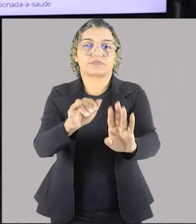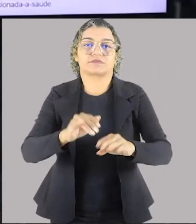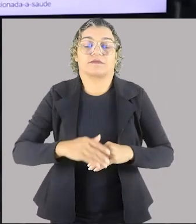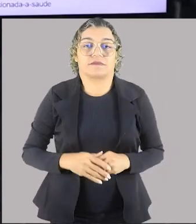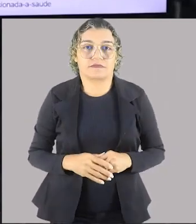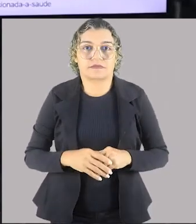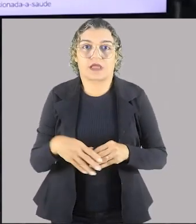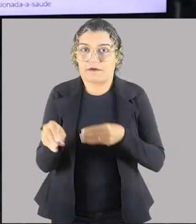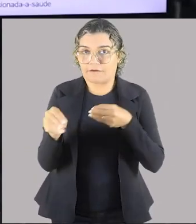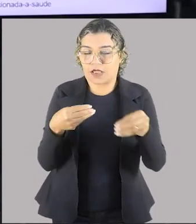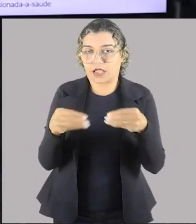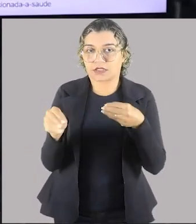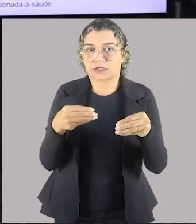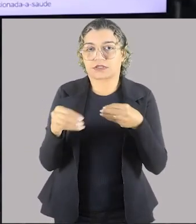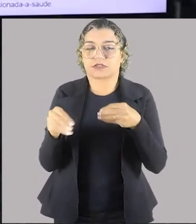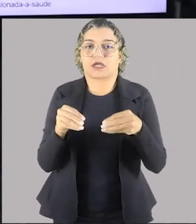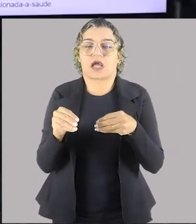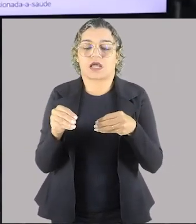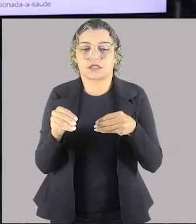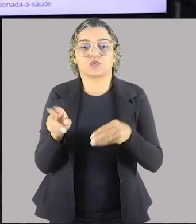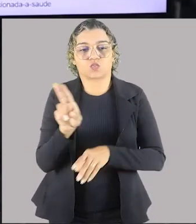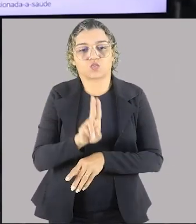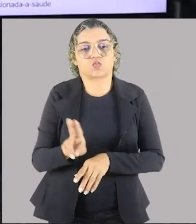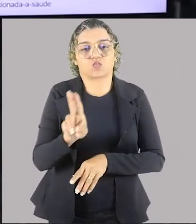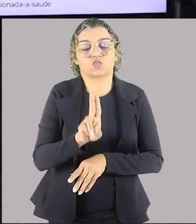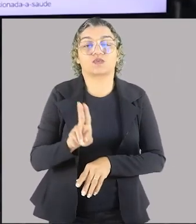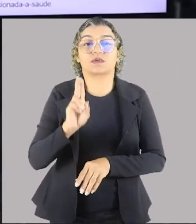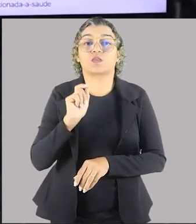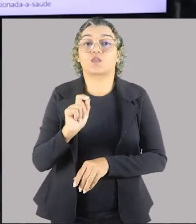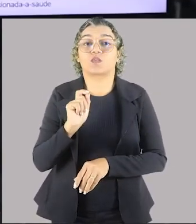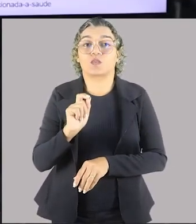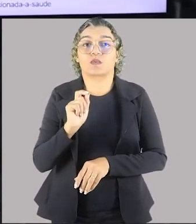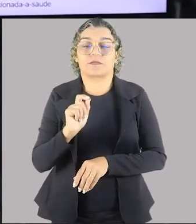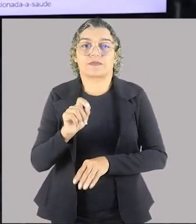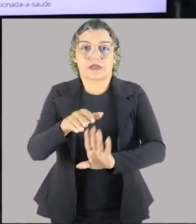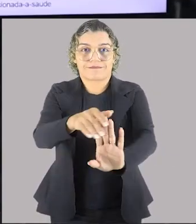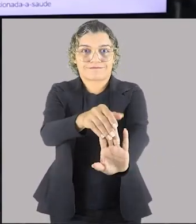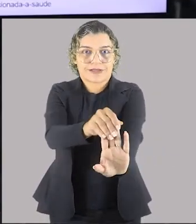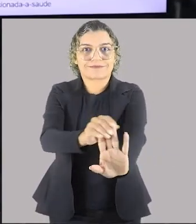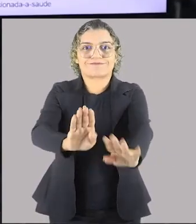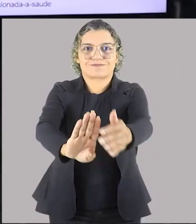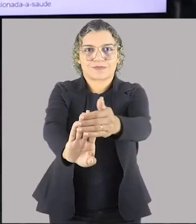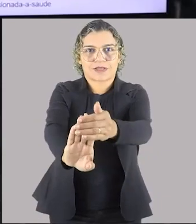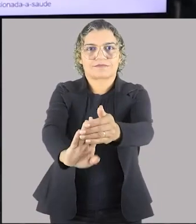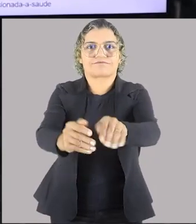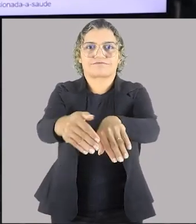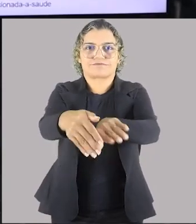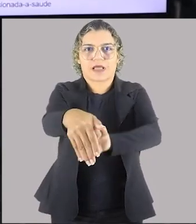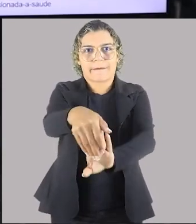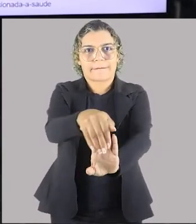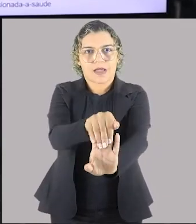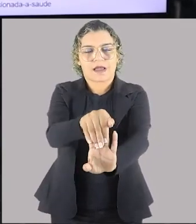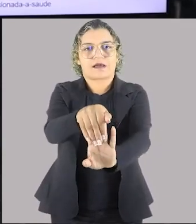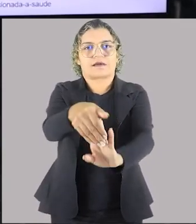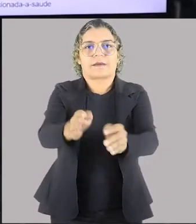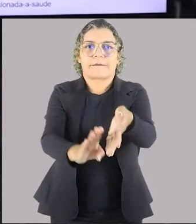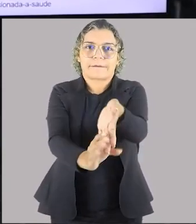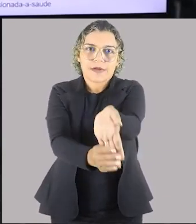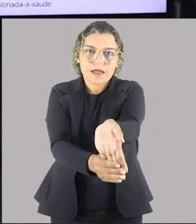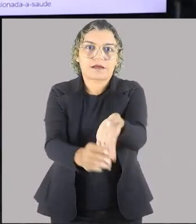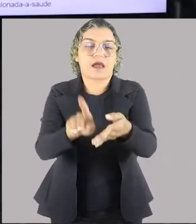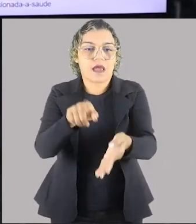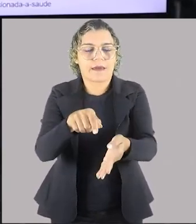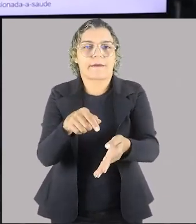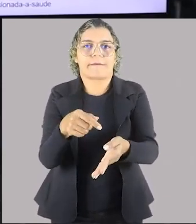A flexibilidade vai ser trabalhada através do alongamento. É o treino que vai melhorar